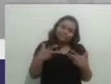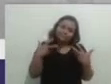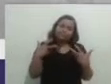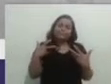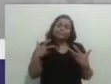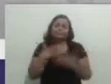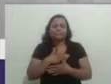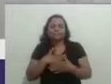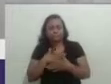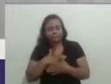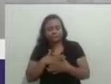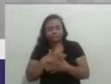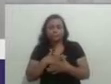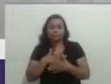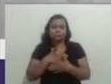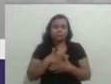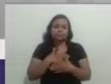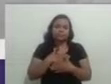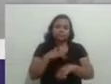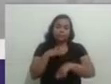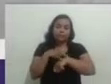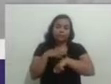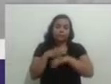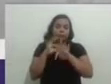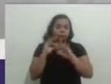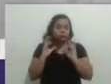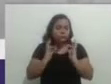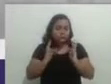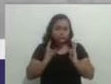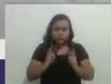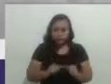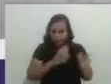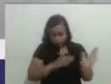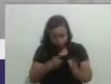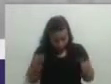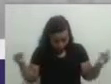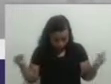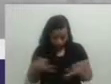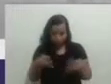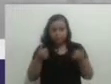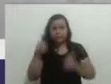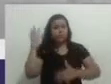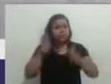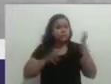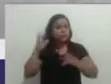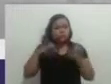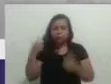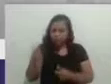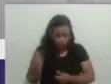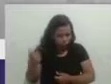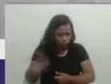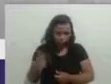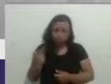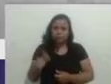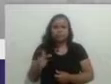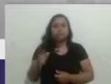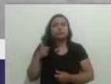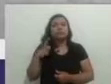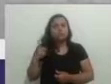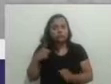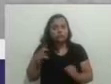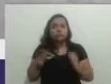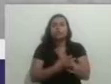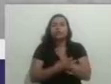muito assim os banheiros estavam limpos organização perfeita não teve briga Então teve tinha muita segurança